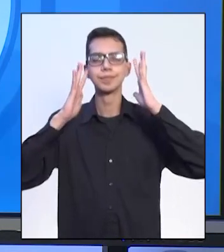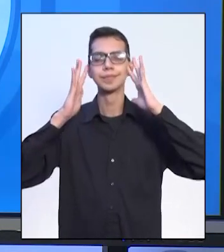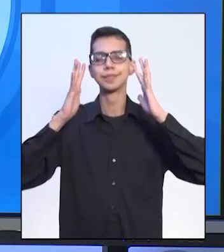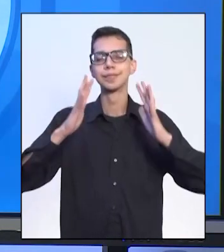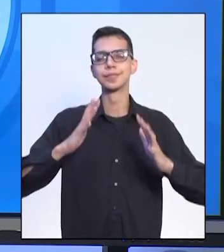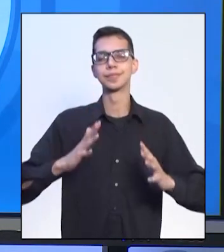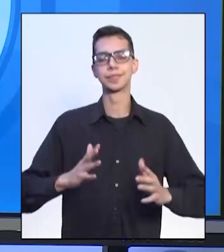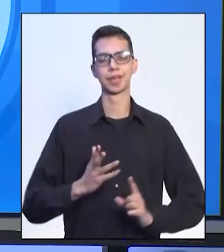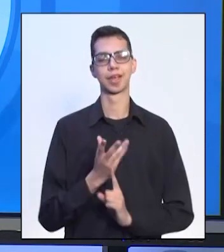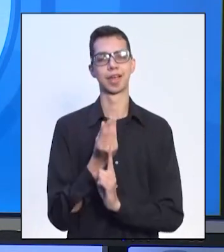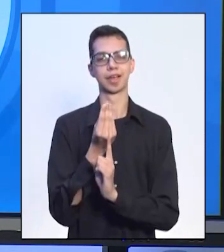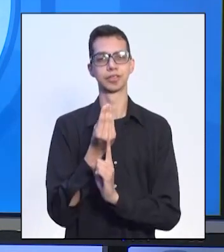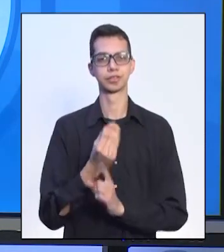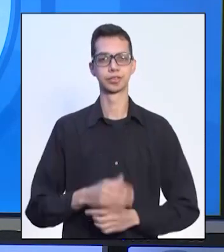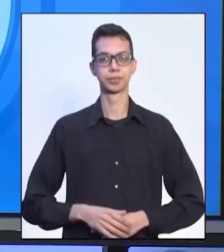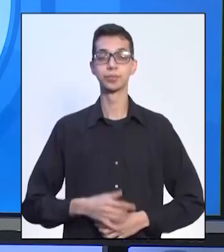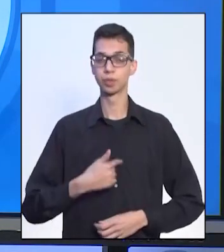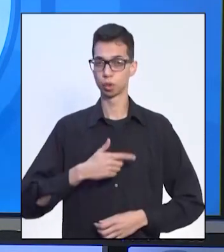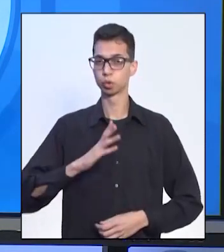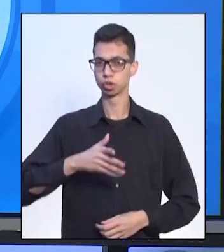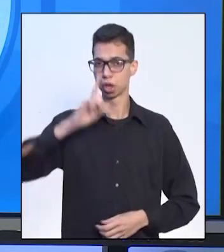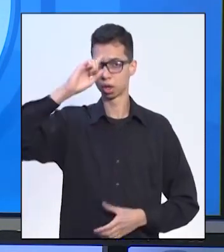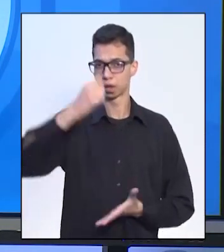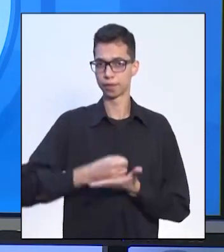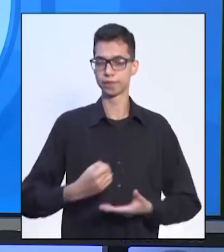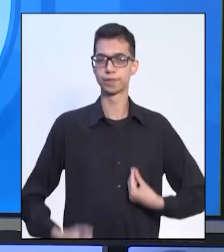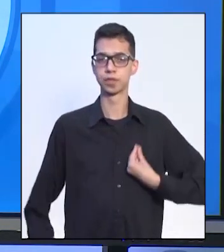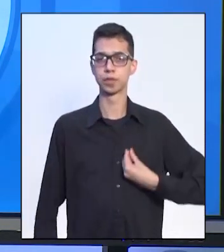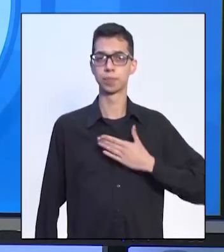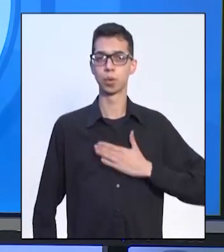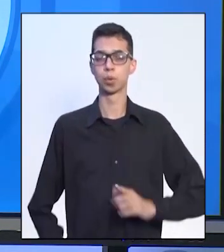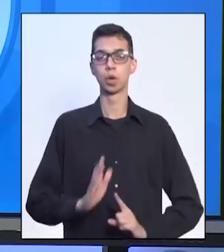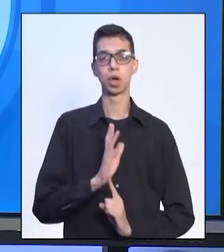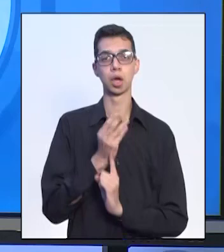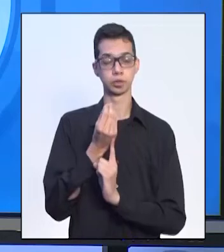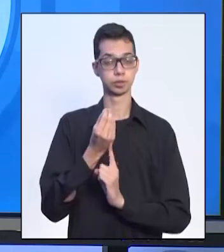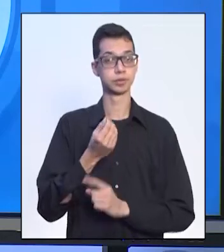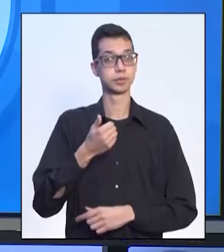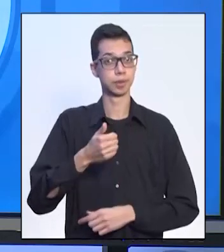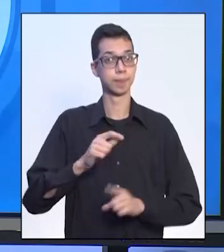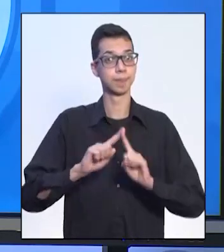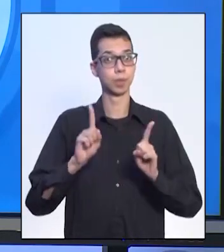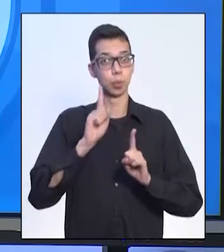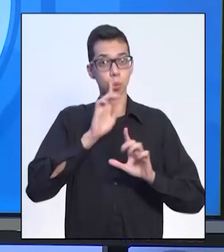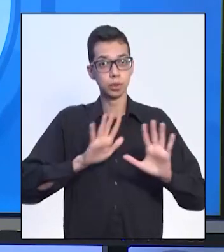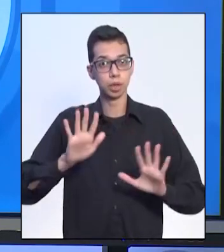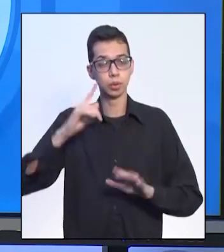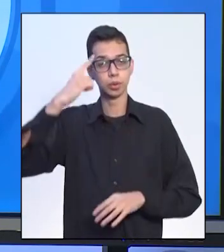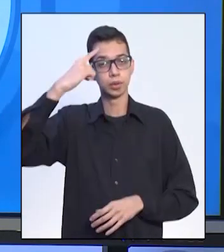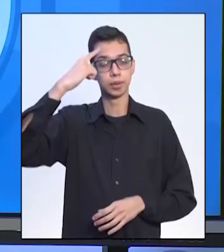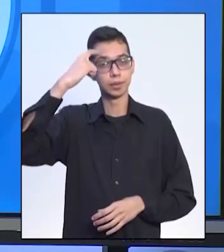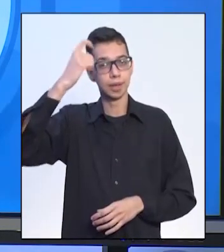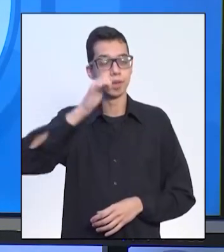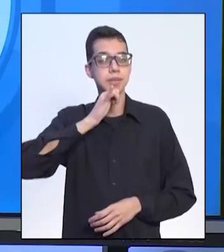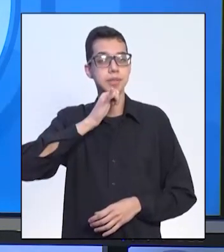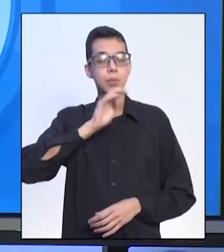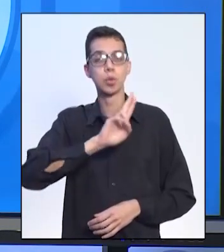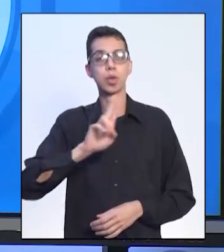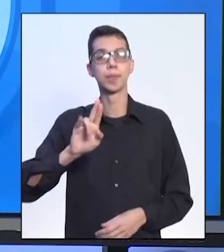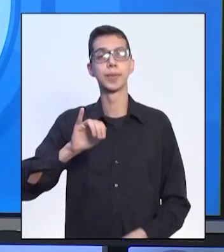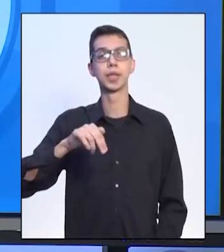vida baseadas na arte, na medida em que, lógico, a gente tem que tomar cuidado com uma ideia que a gente chama de indústria cultural, que vocês vão estudar no segundo ano do ensino